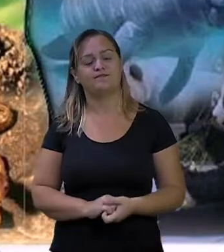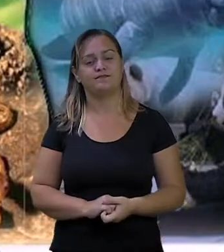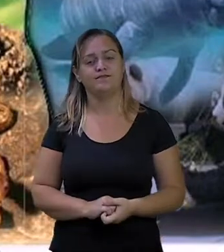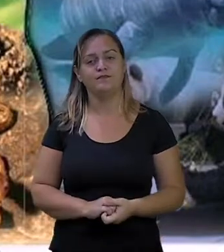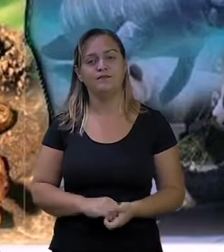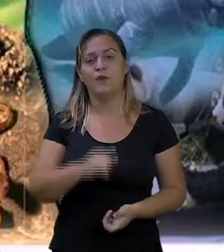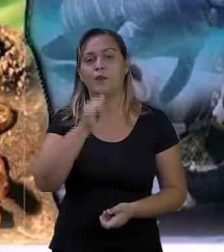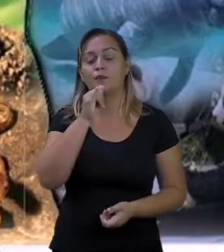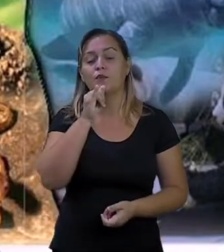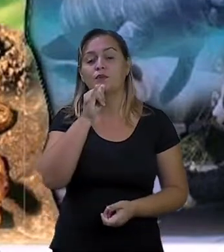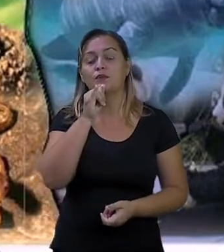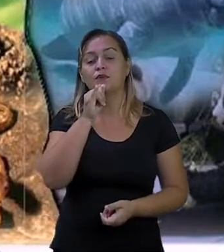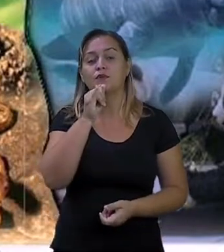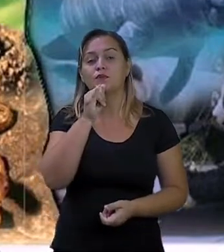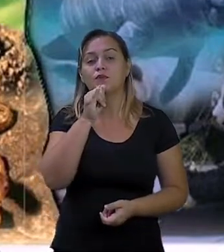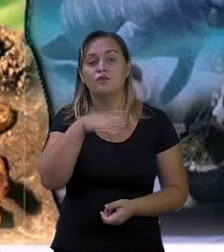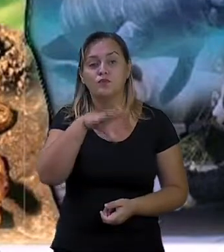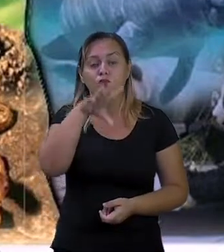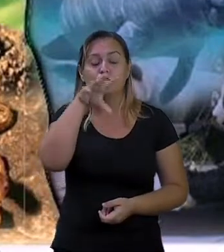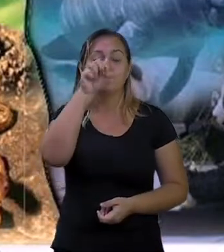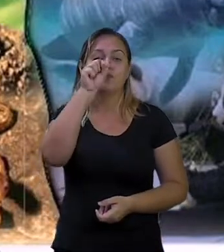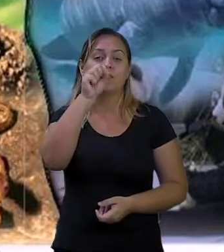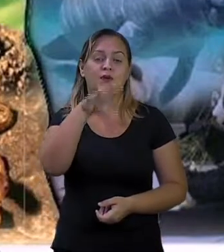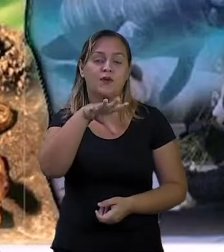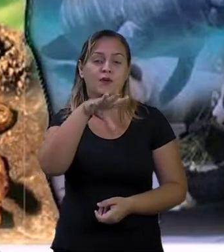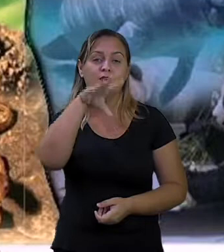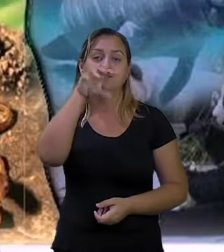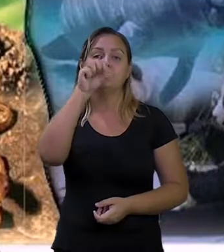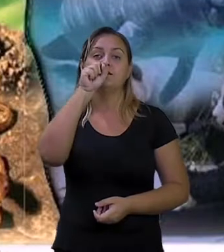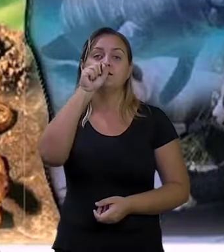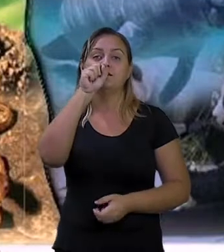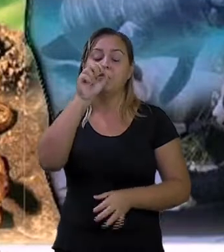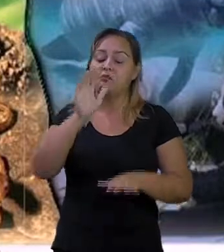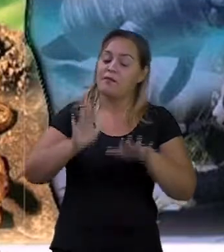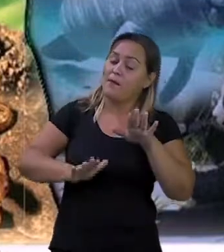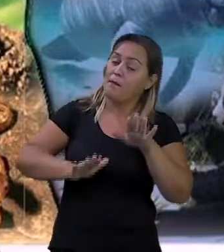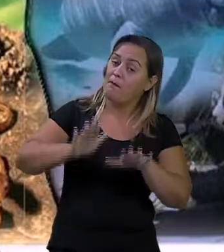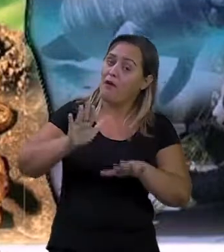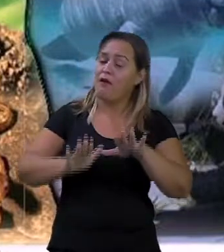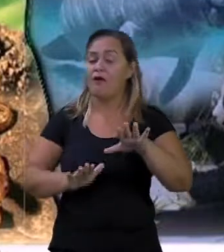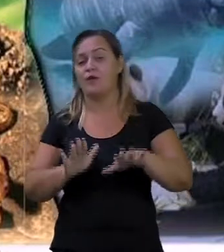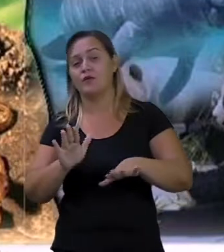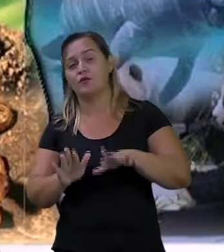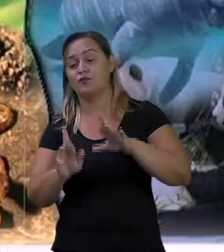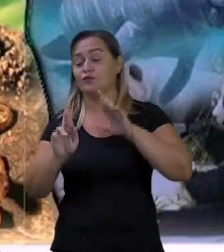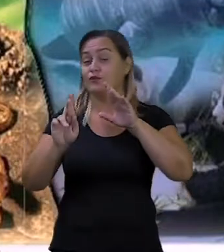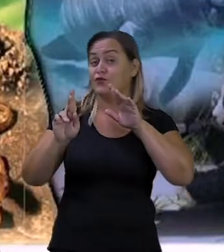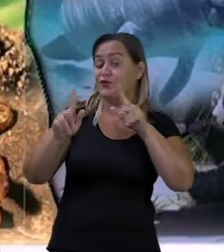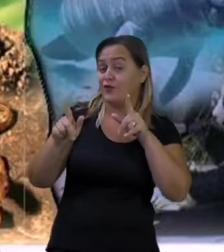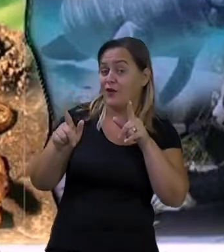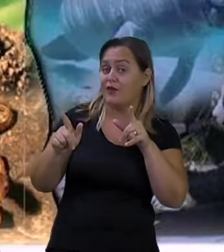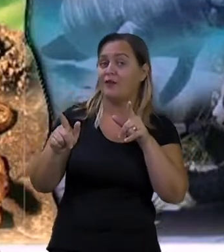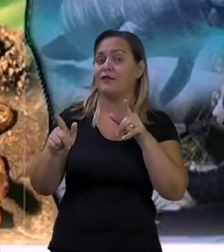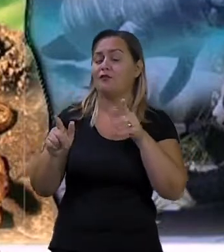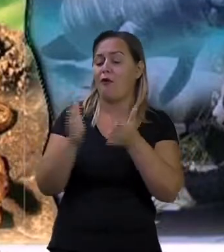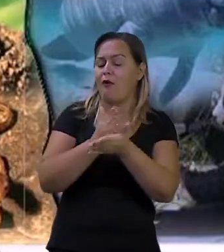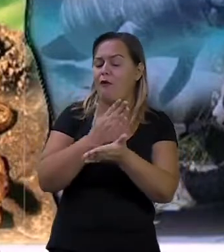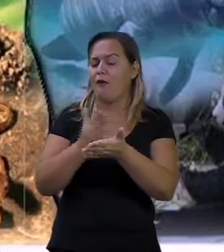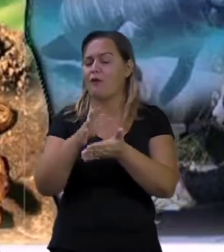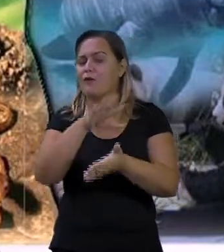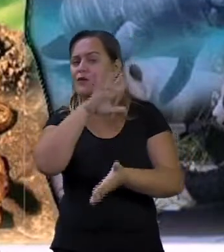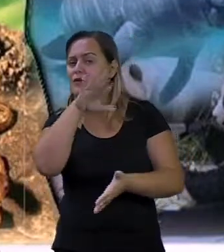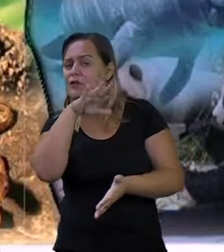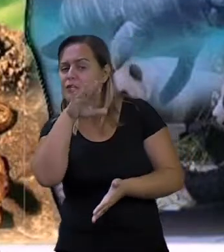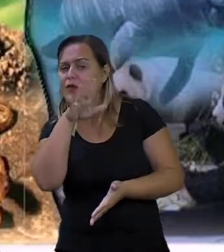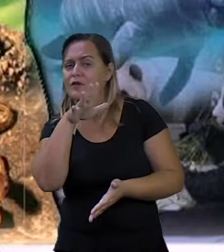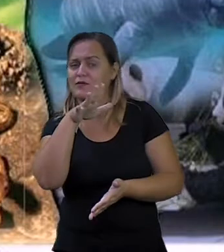respiratório depende e varia de um animal para o outro, de um ser para outro. Então, nós vamos